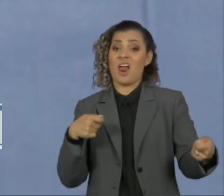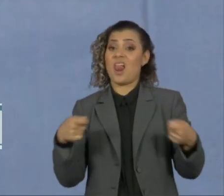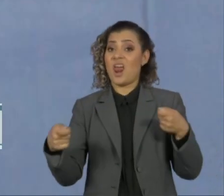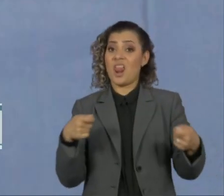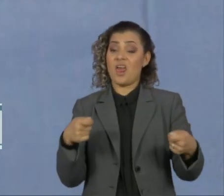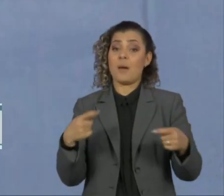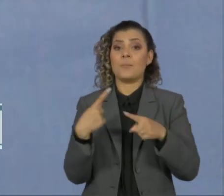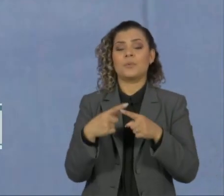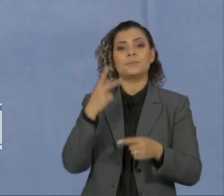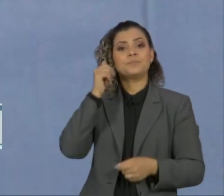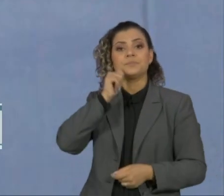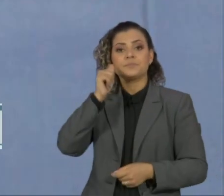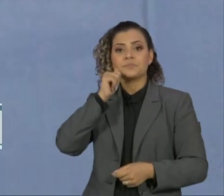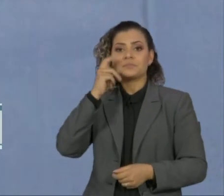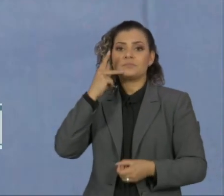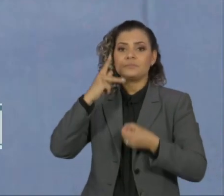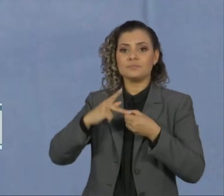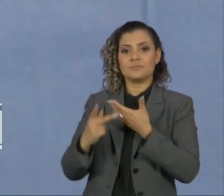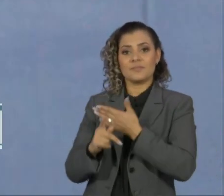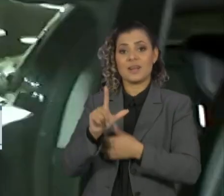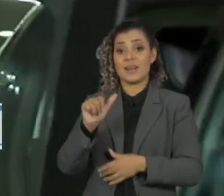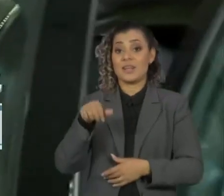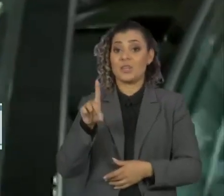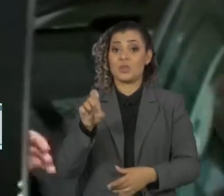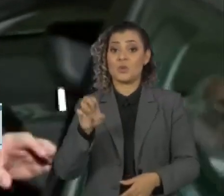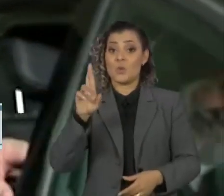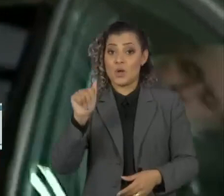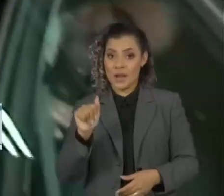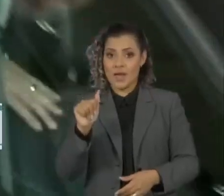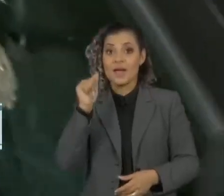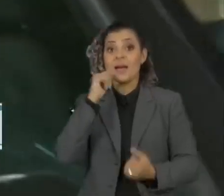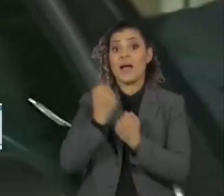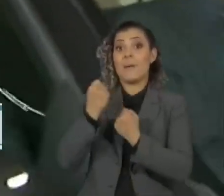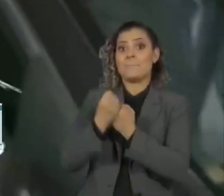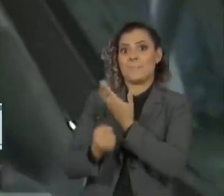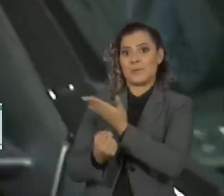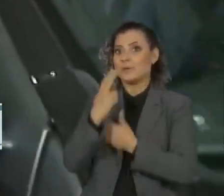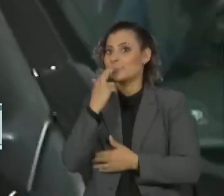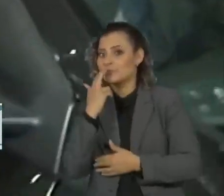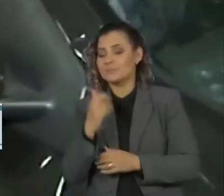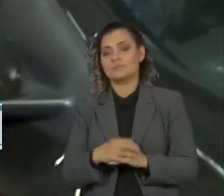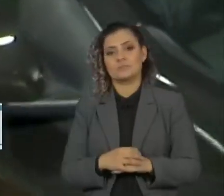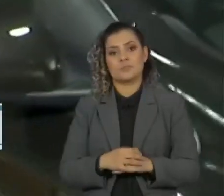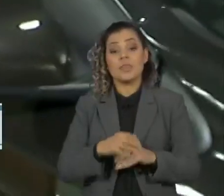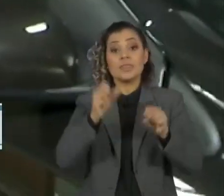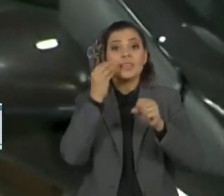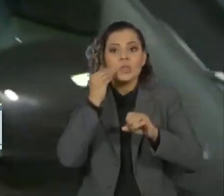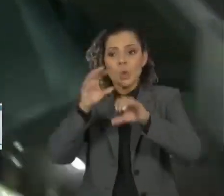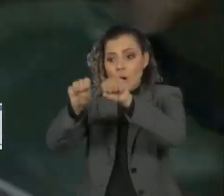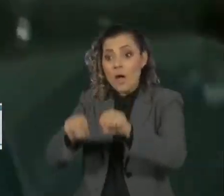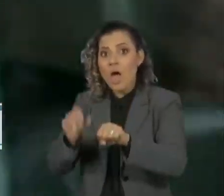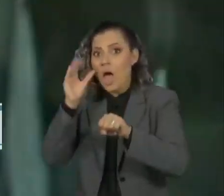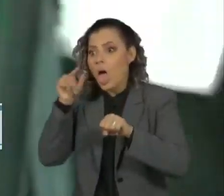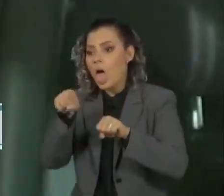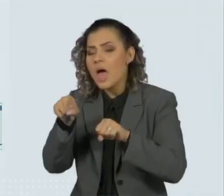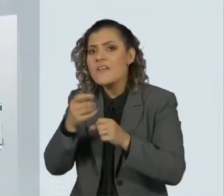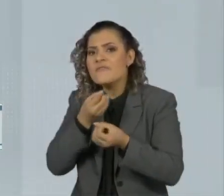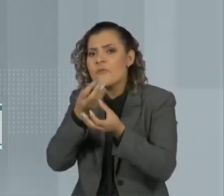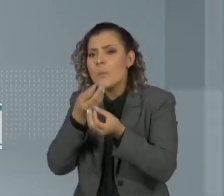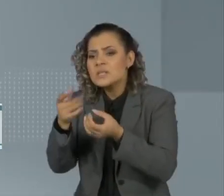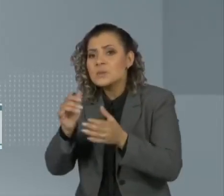quando a subprocuradora-geral da República, Lindora Araújo, braço direito de Aras, tentou acessar dados sigilosos da Lava